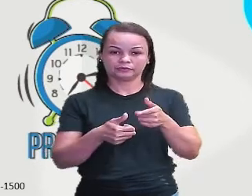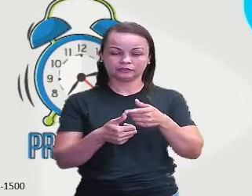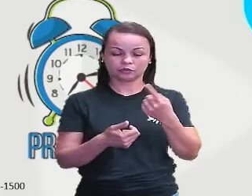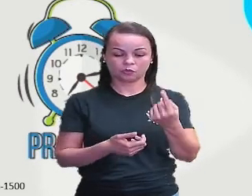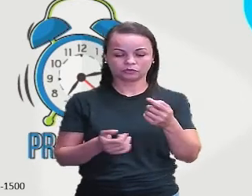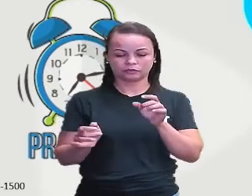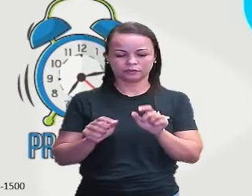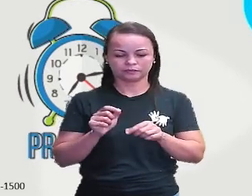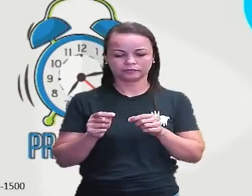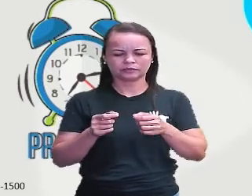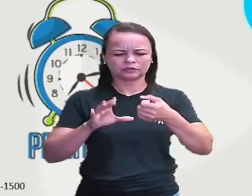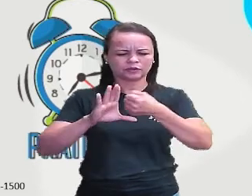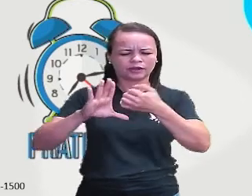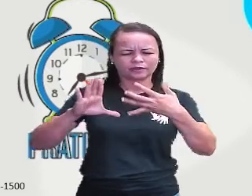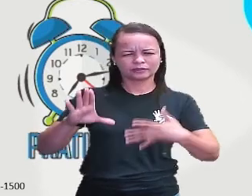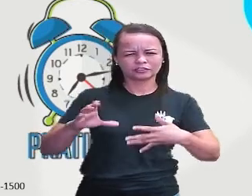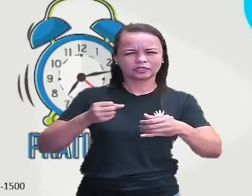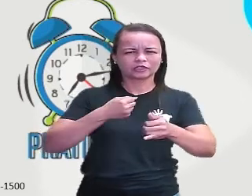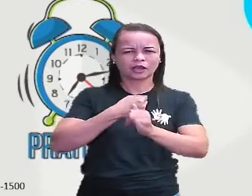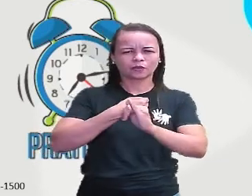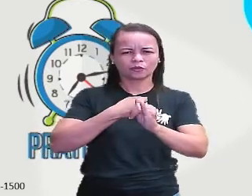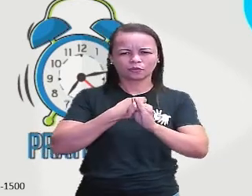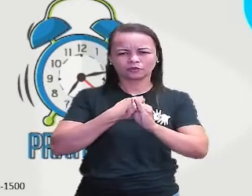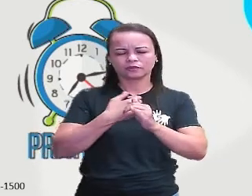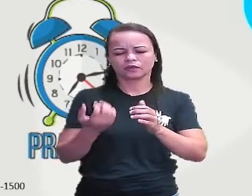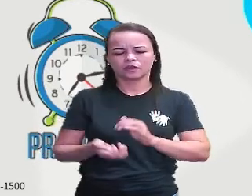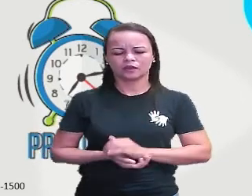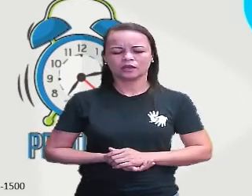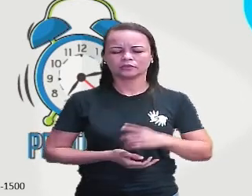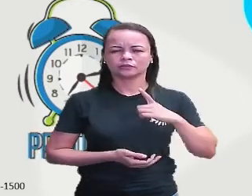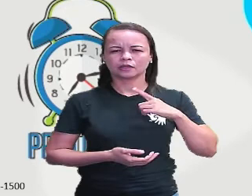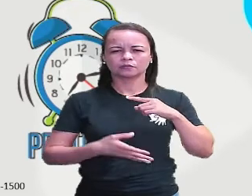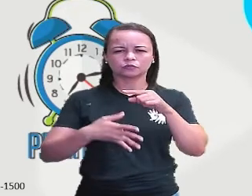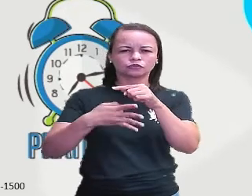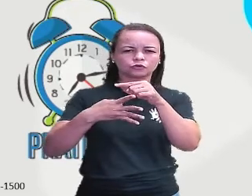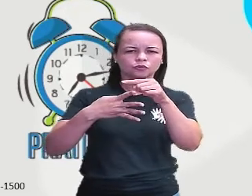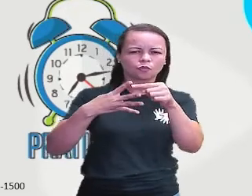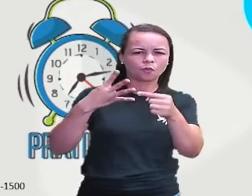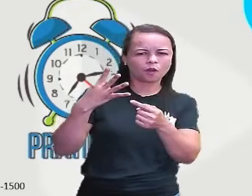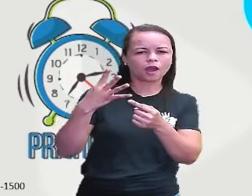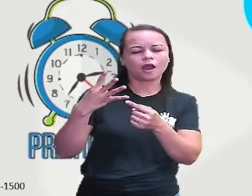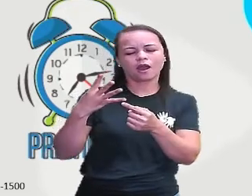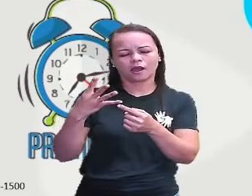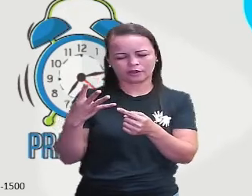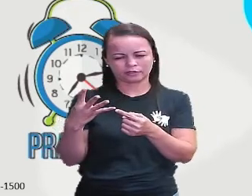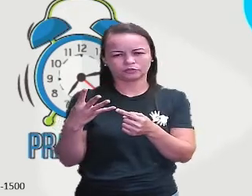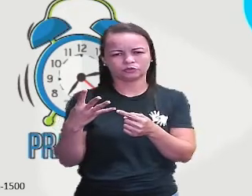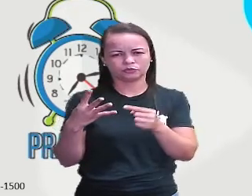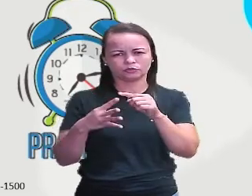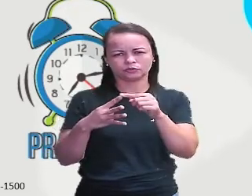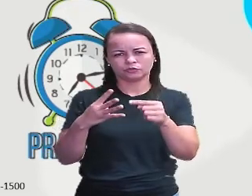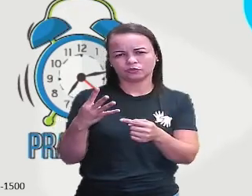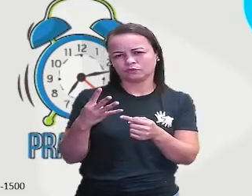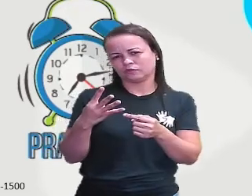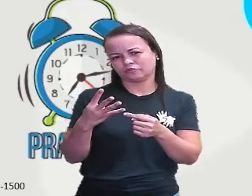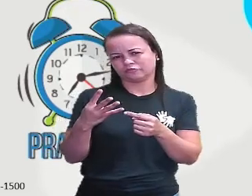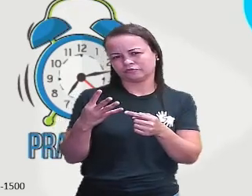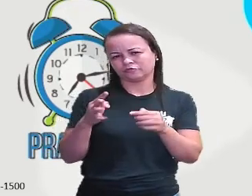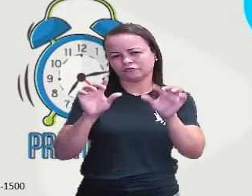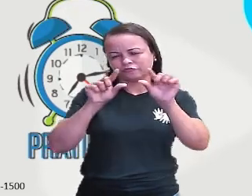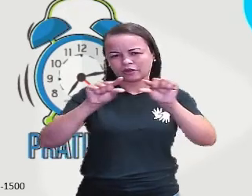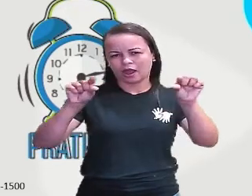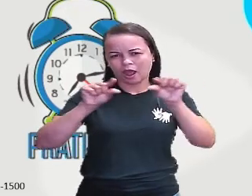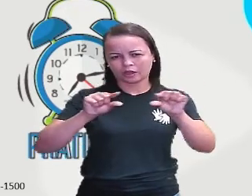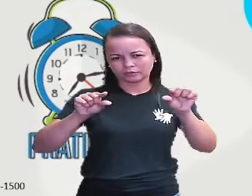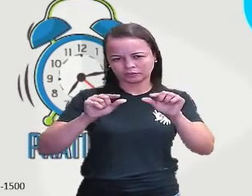características da crônica. Então temos aí em 4 frases, né?